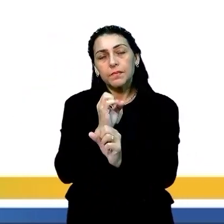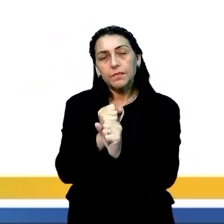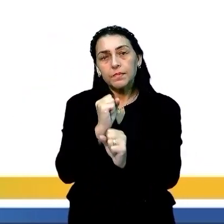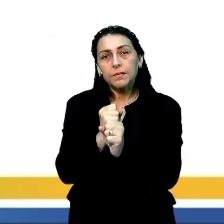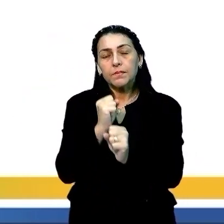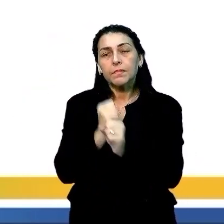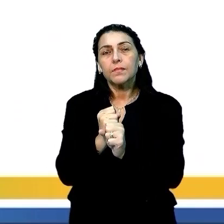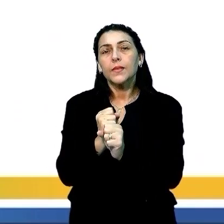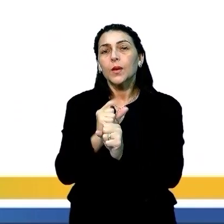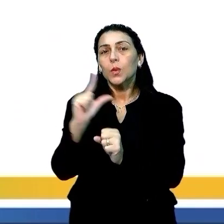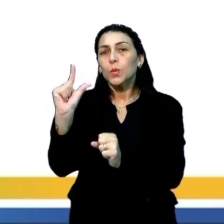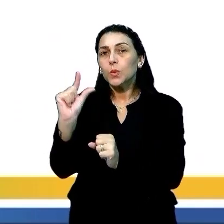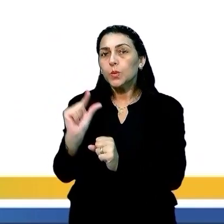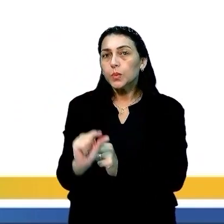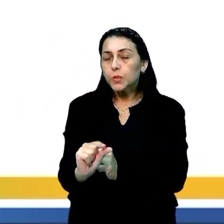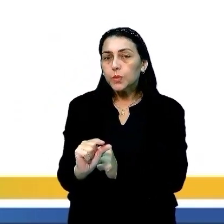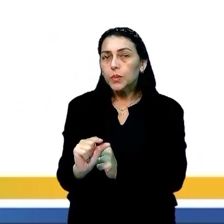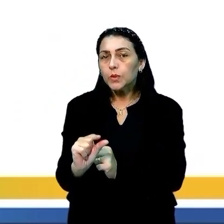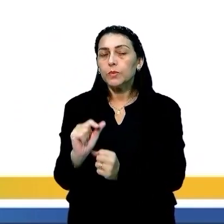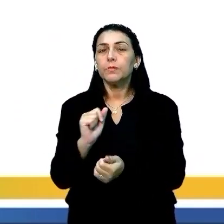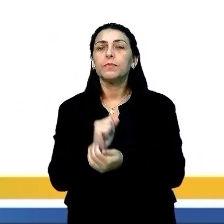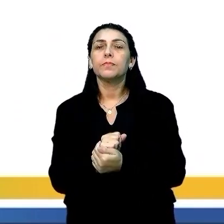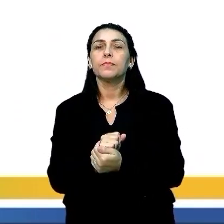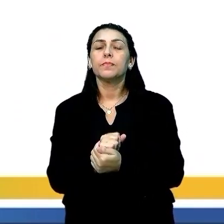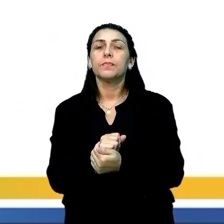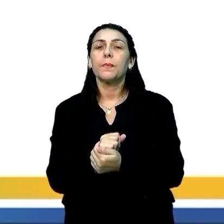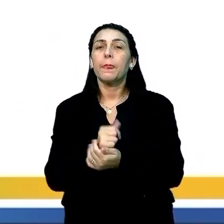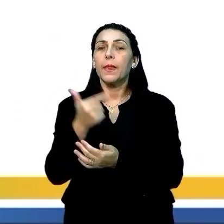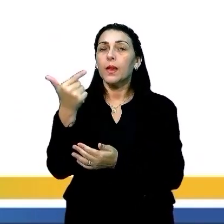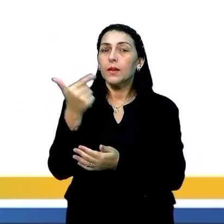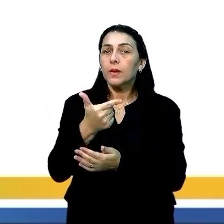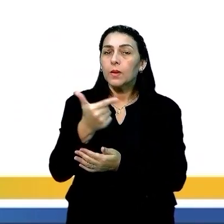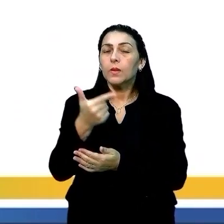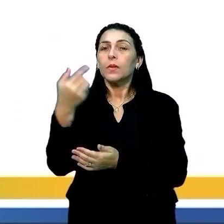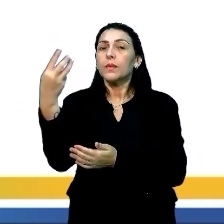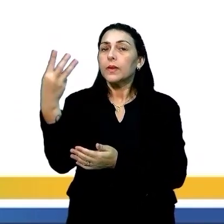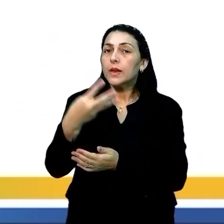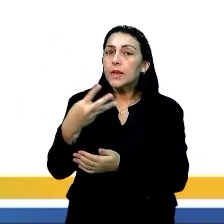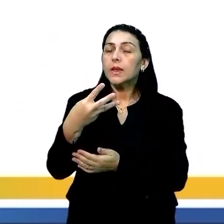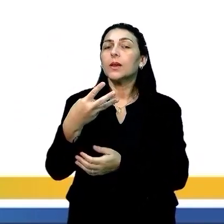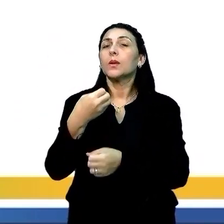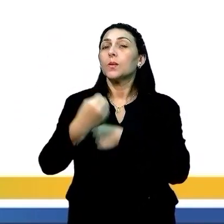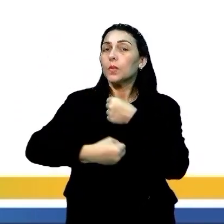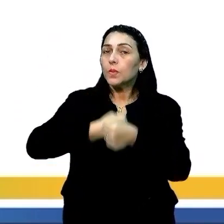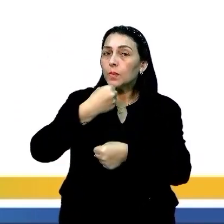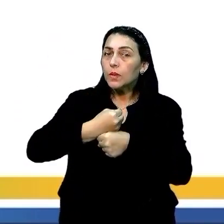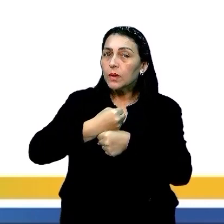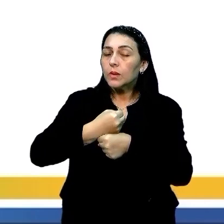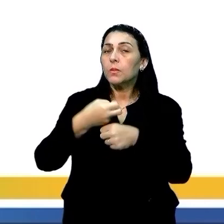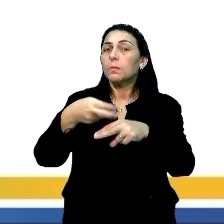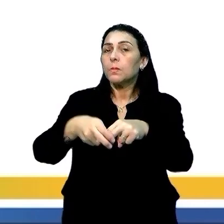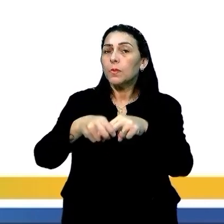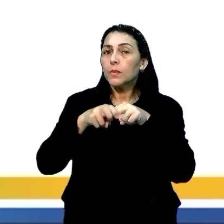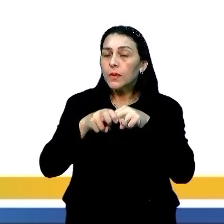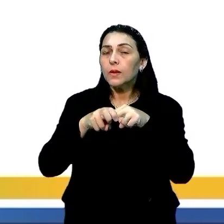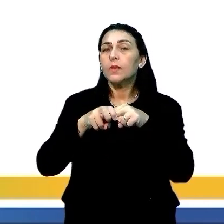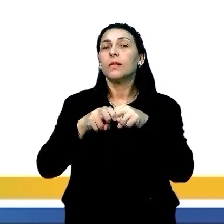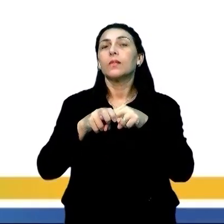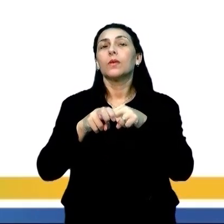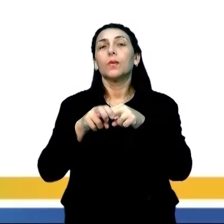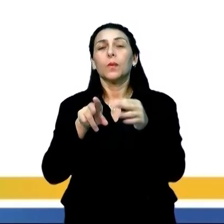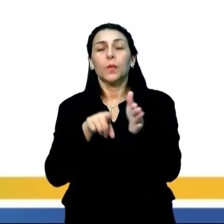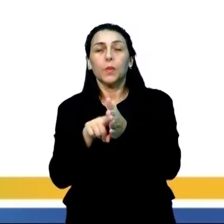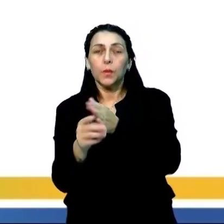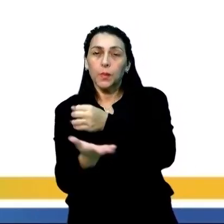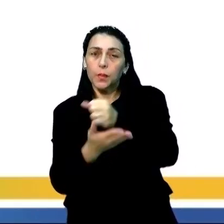a desvalorização entre o segundo e o terceiro ano. Portanto, colocamos os dados